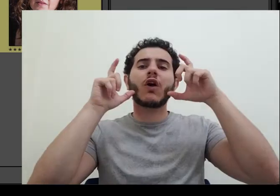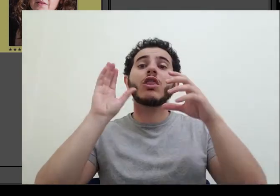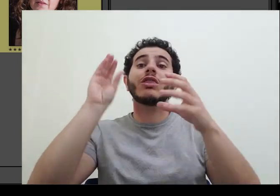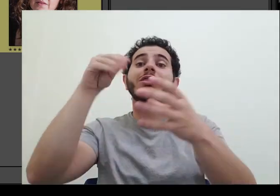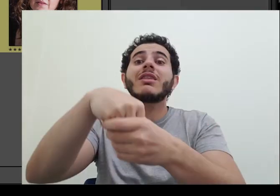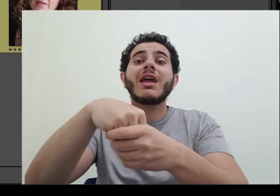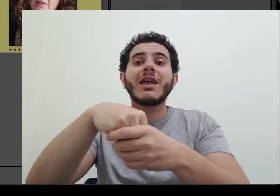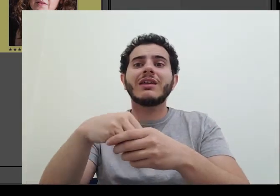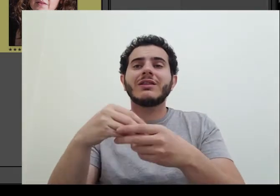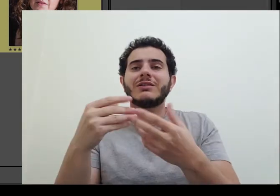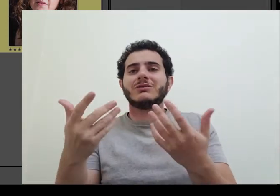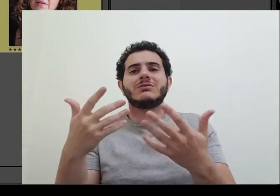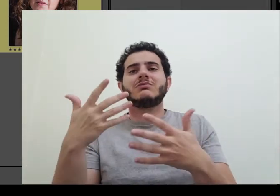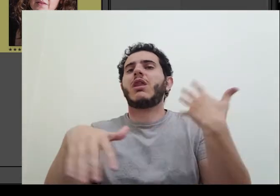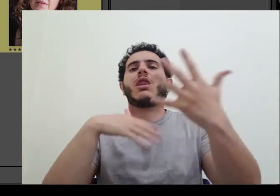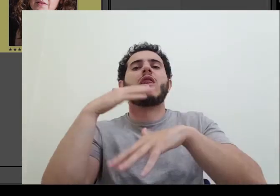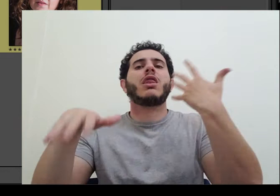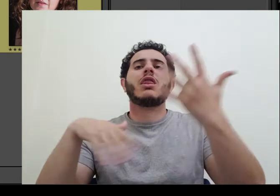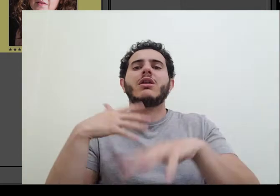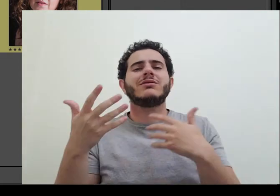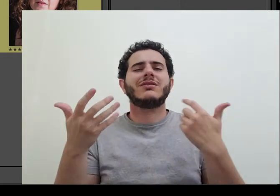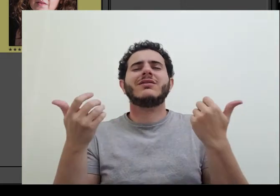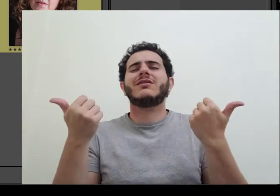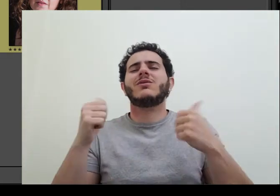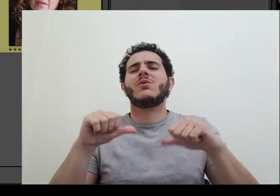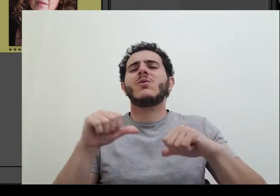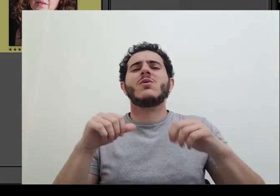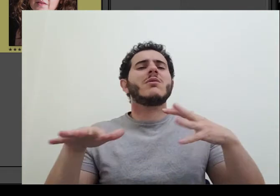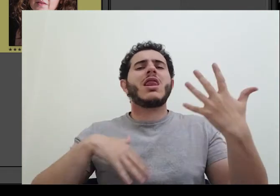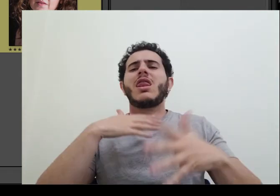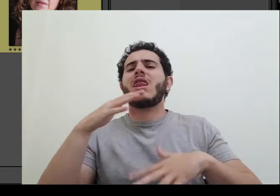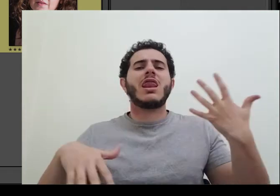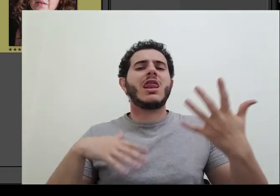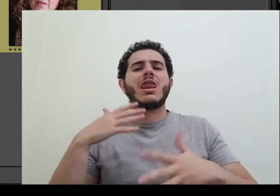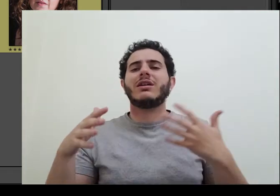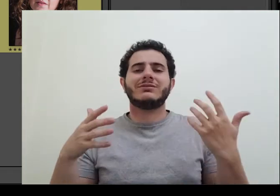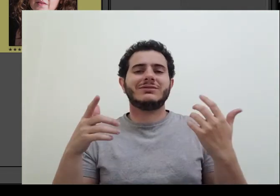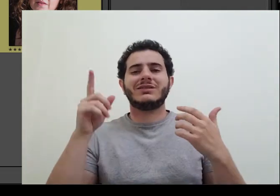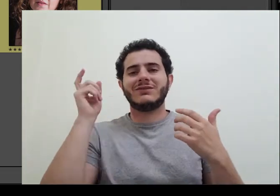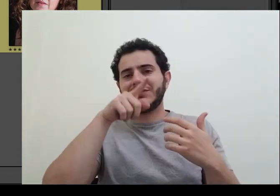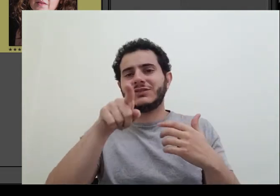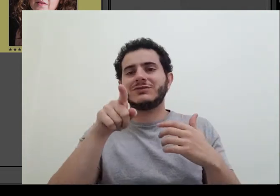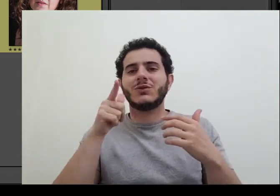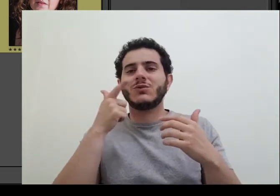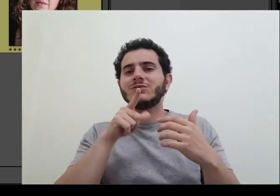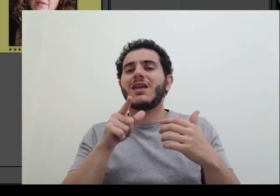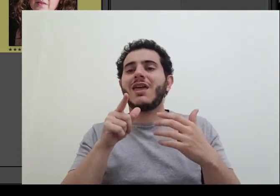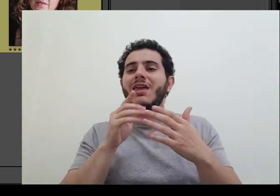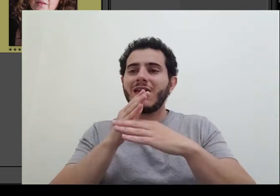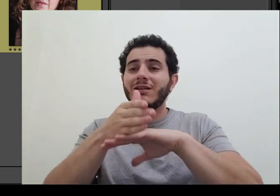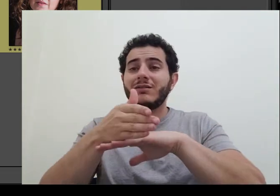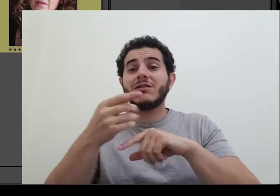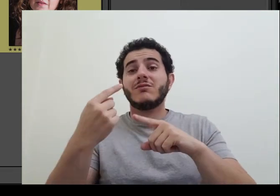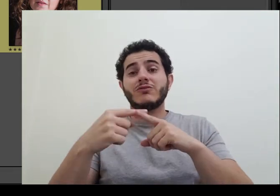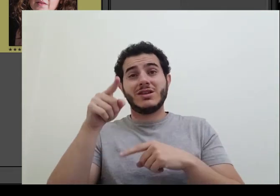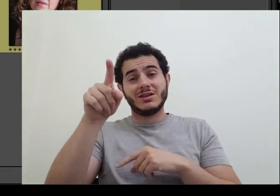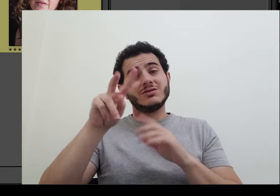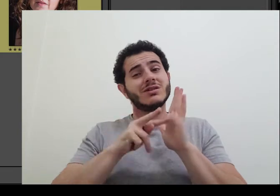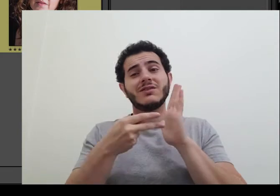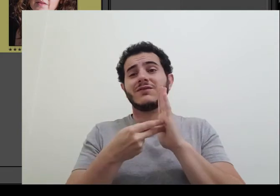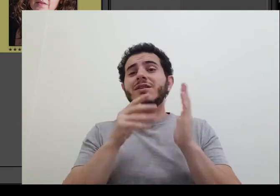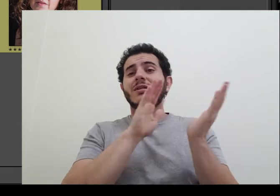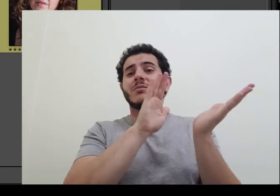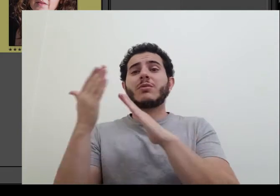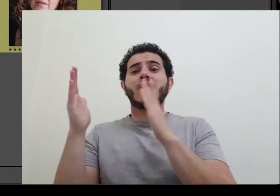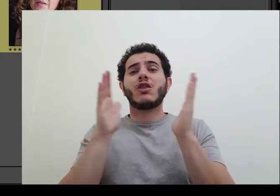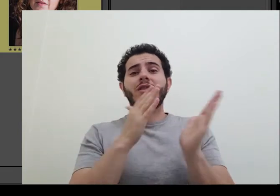do computador, espalhadas, às vezes bagunçado. O Lightroom ajuda muito a organizar nesse sistema biblioteca, porque é a biblioteca,